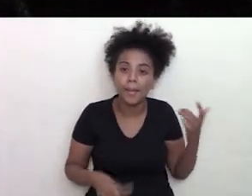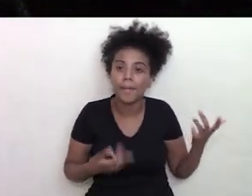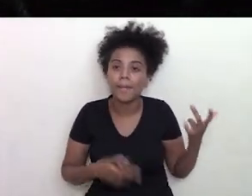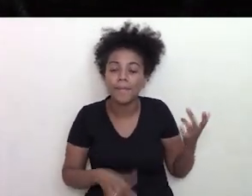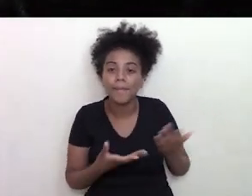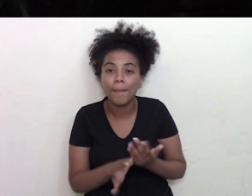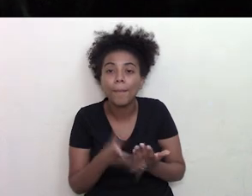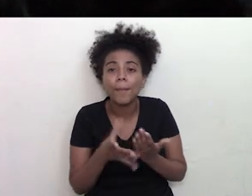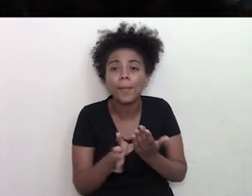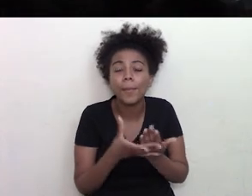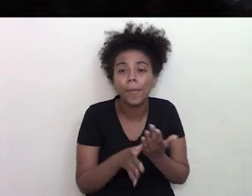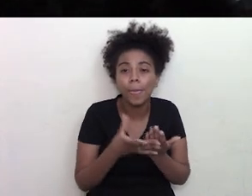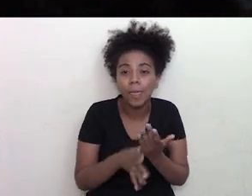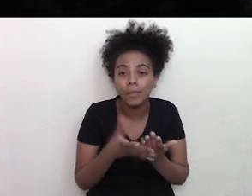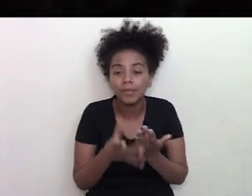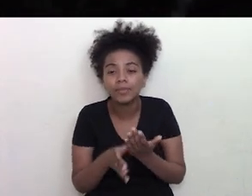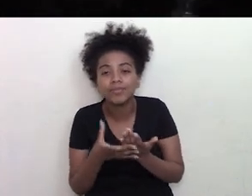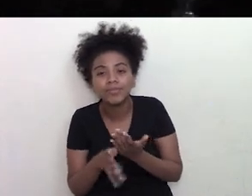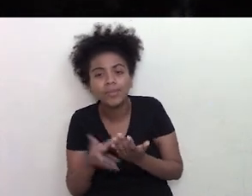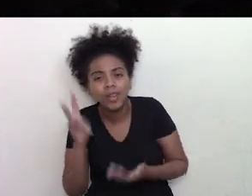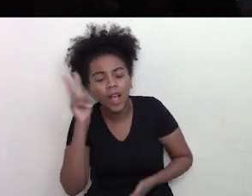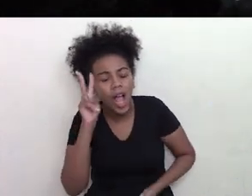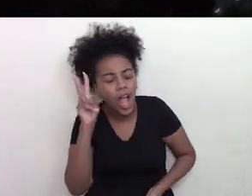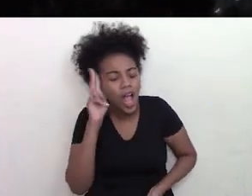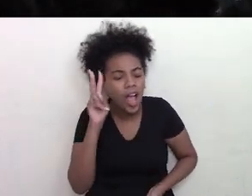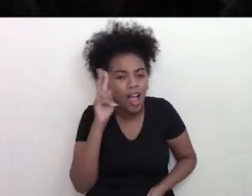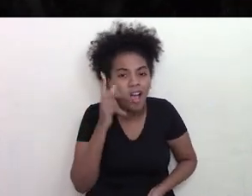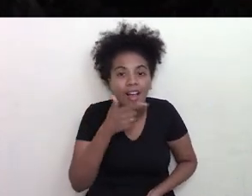Me lembro até hoje dos nossos